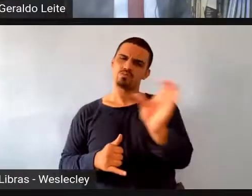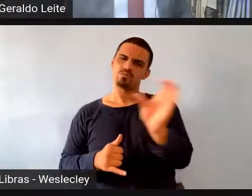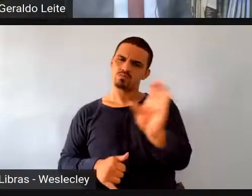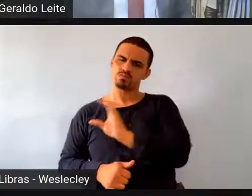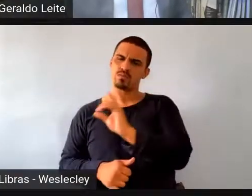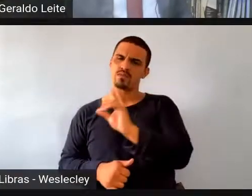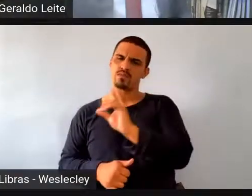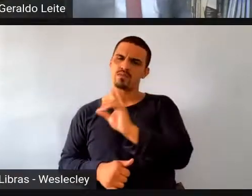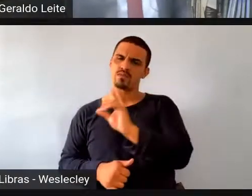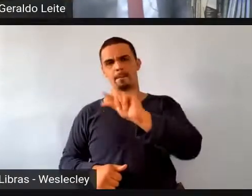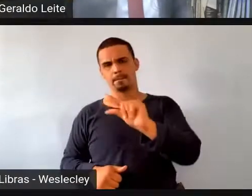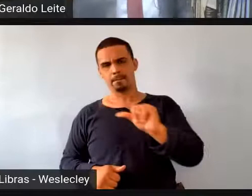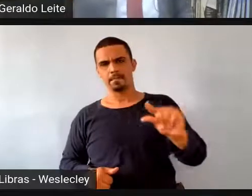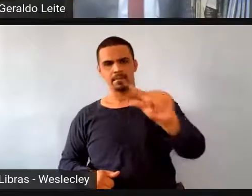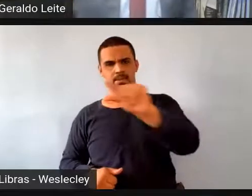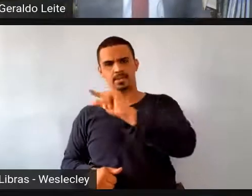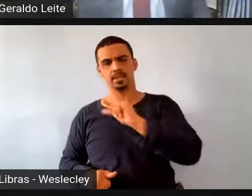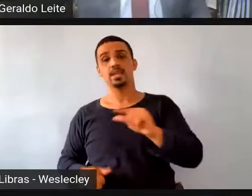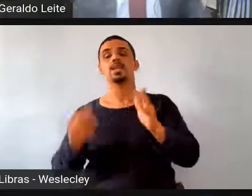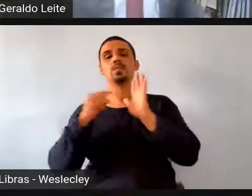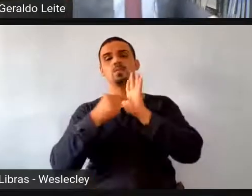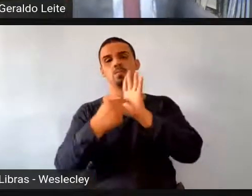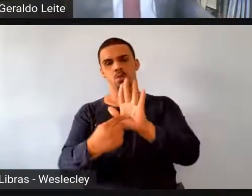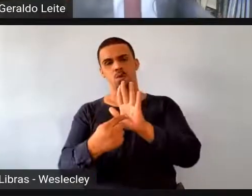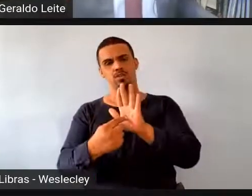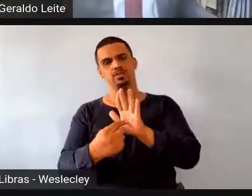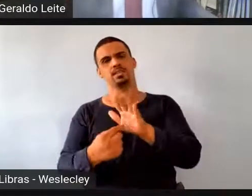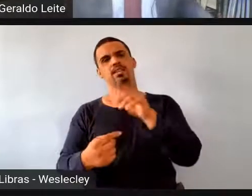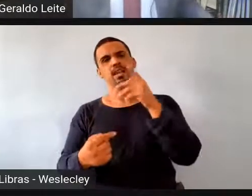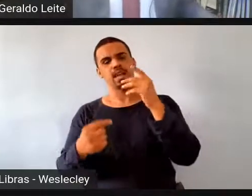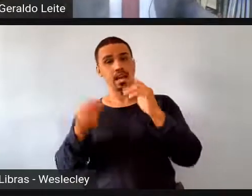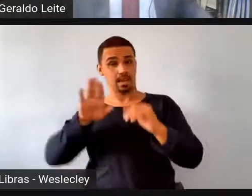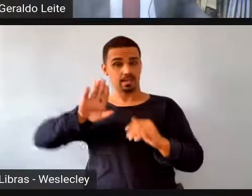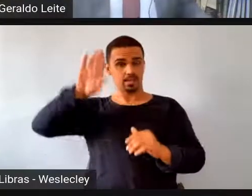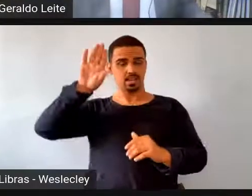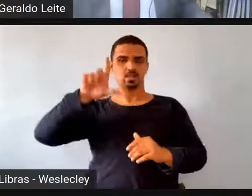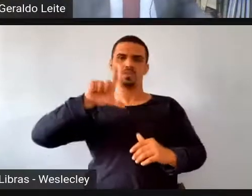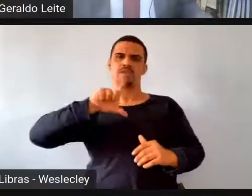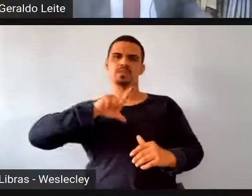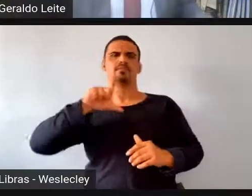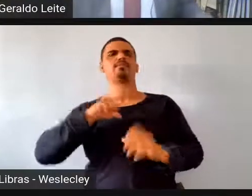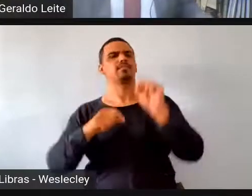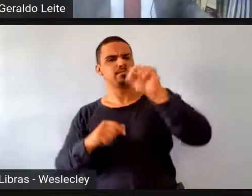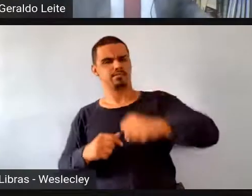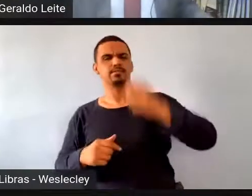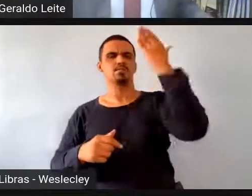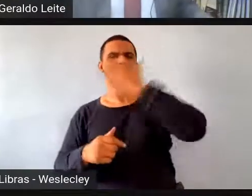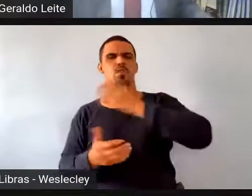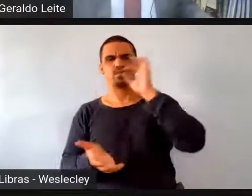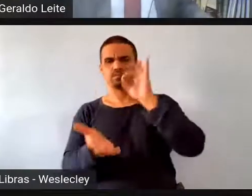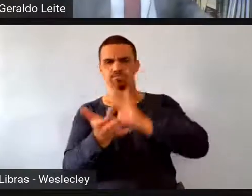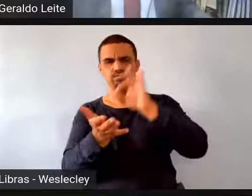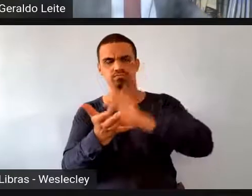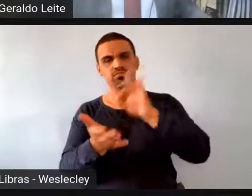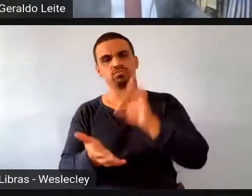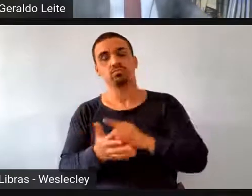pequenos, né? Isso mostra que sua candidatura tem respaldo. Então, talvez se o Brasil seguisse nessa linha, né, de limitar as doações de